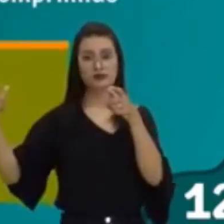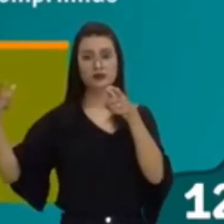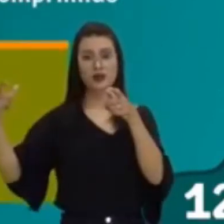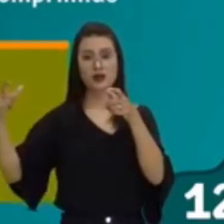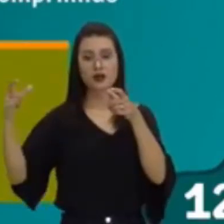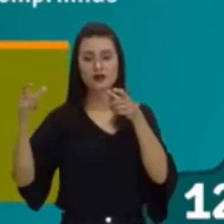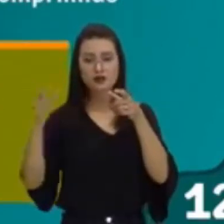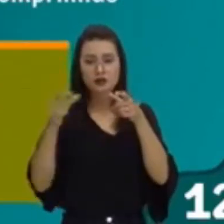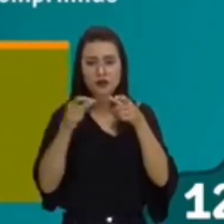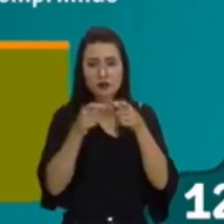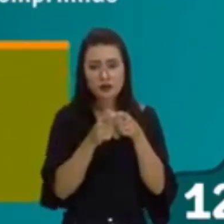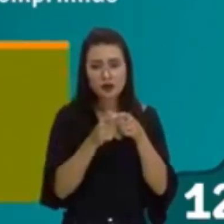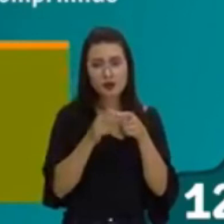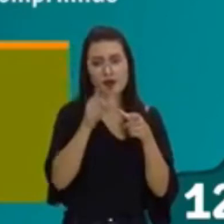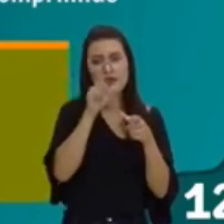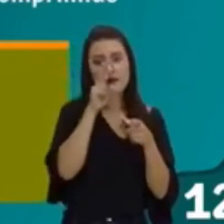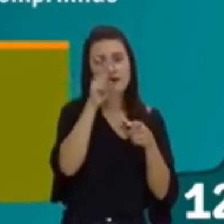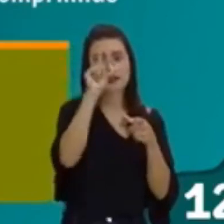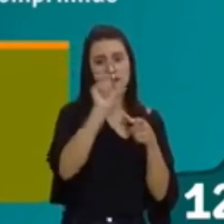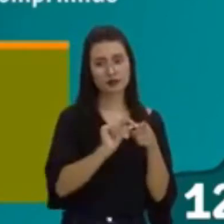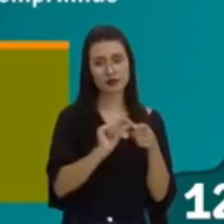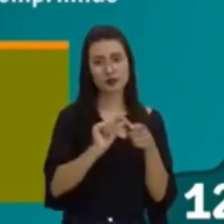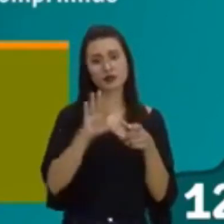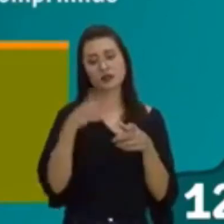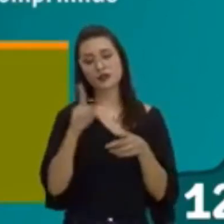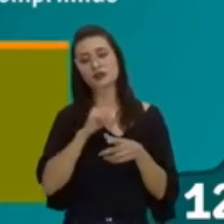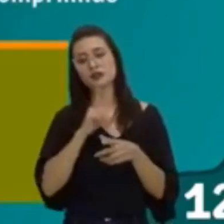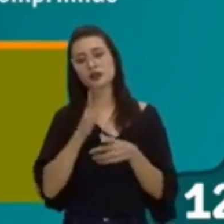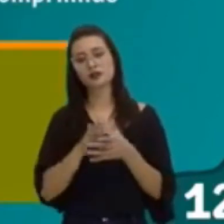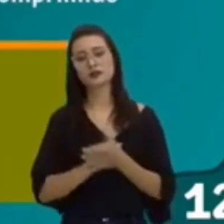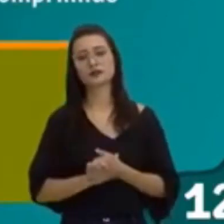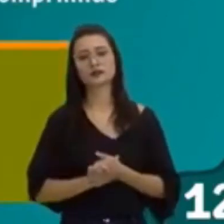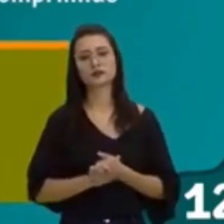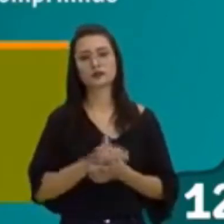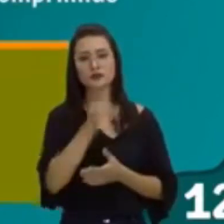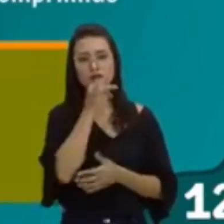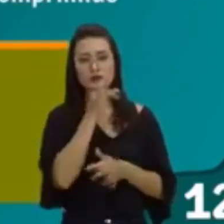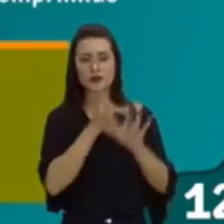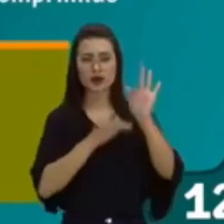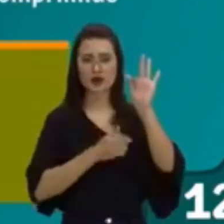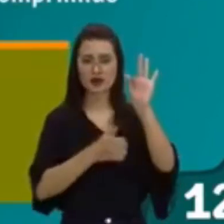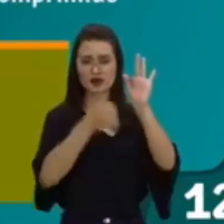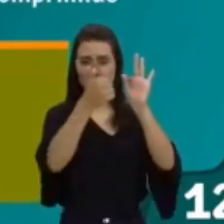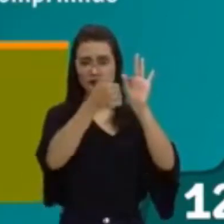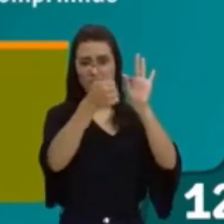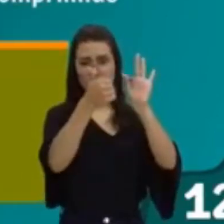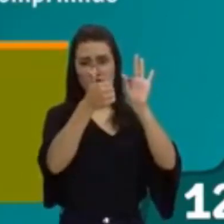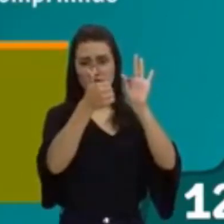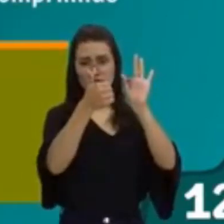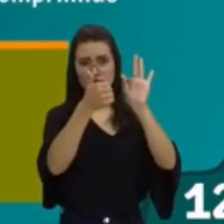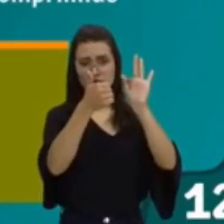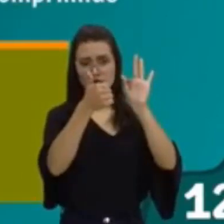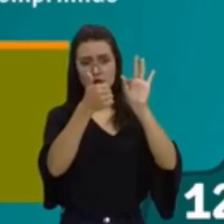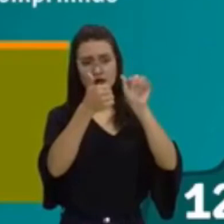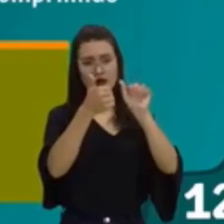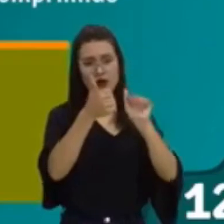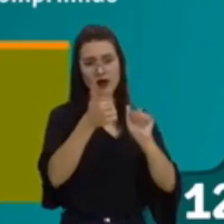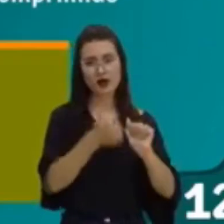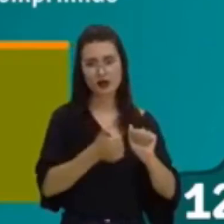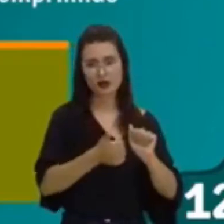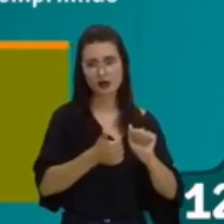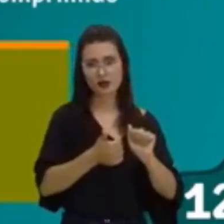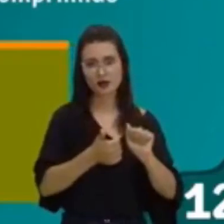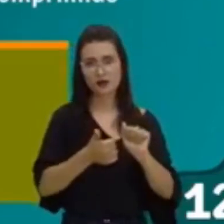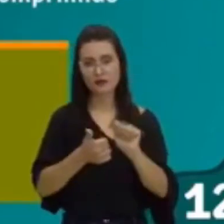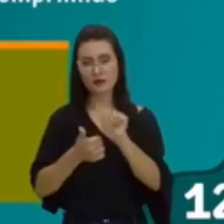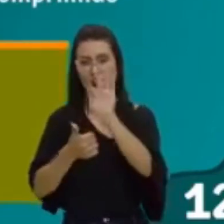maior. Então não esqueça, olha só a expressão. F1 está para a área 1, assim como F2 está